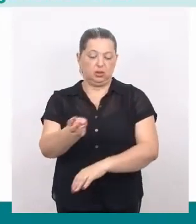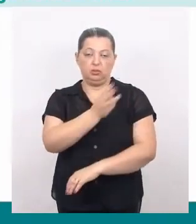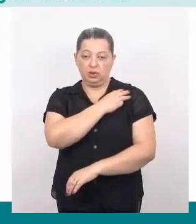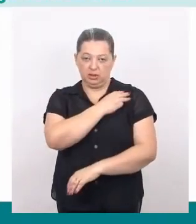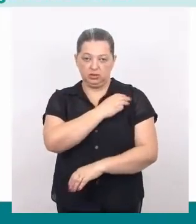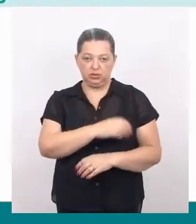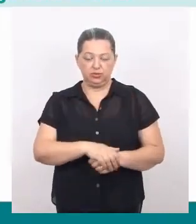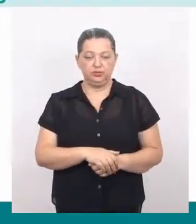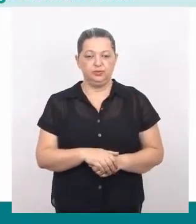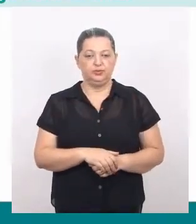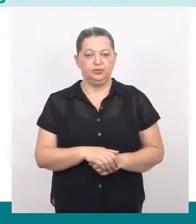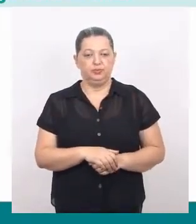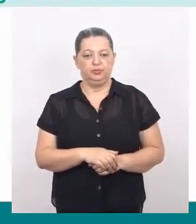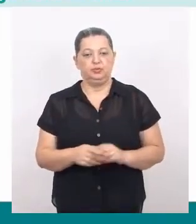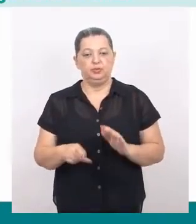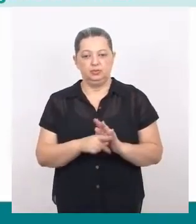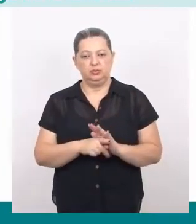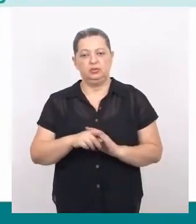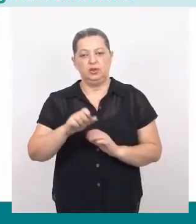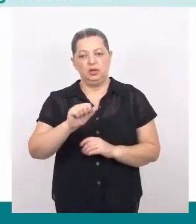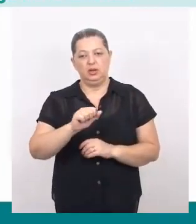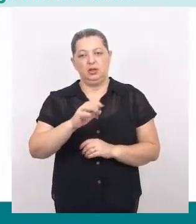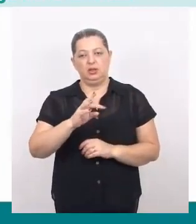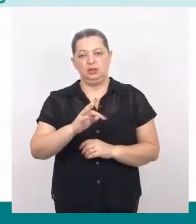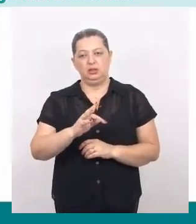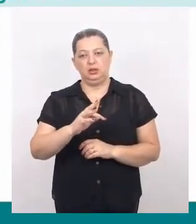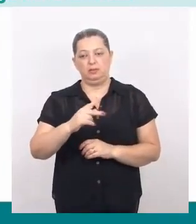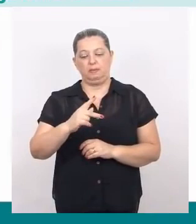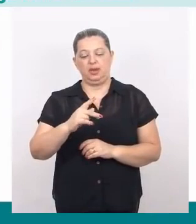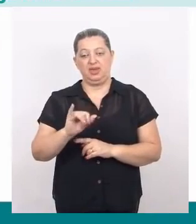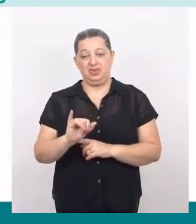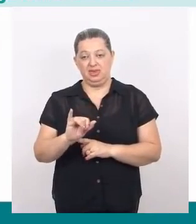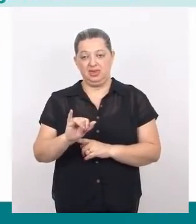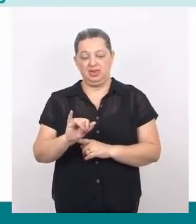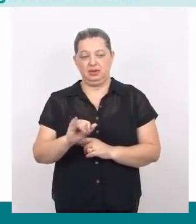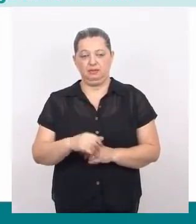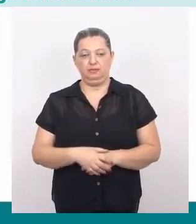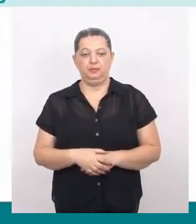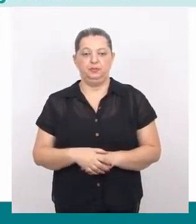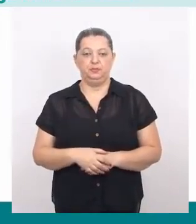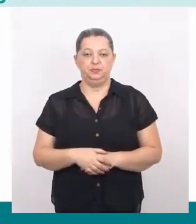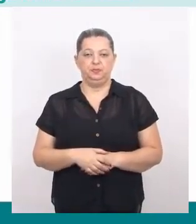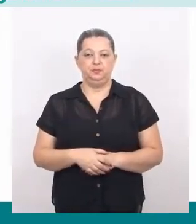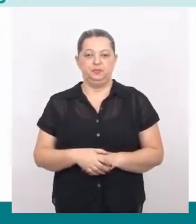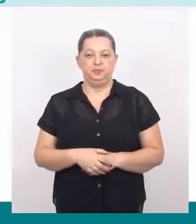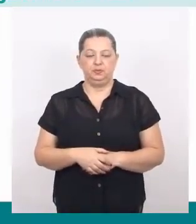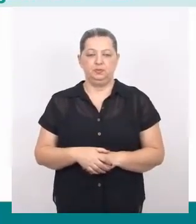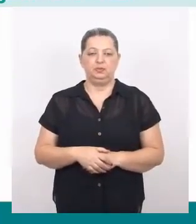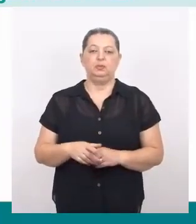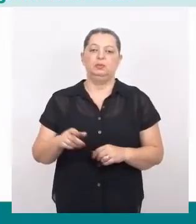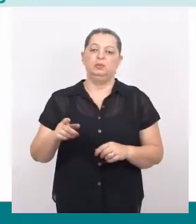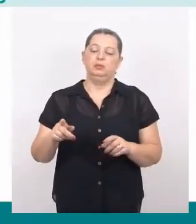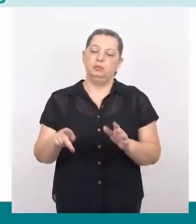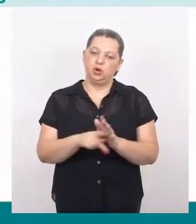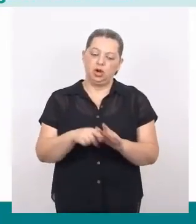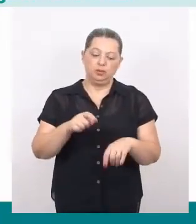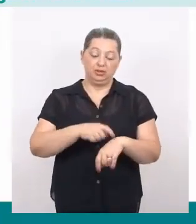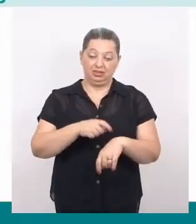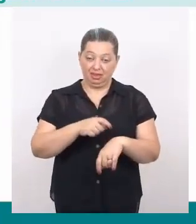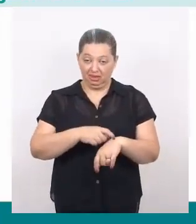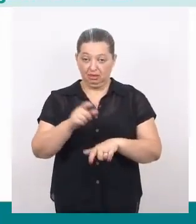que é o que a gente está chamando de ATPI, que é o tempo individual do professor para ele se planejar,